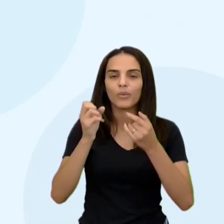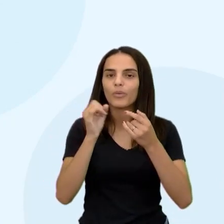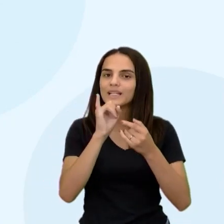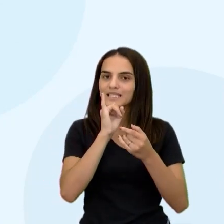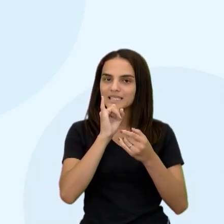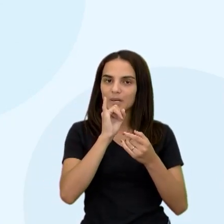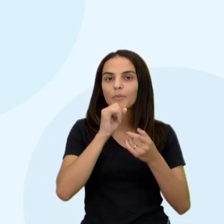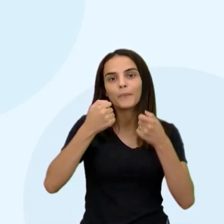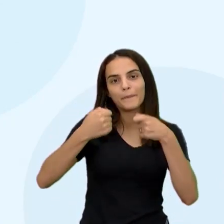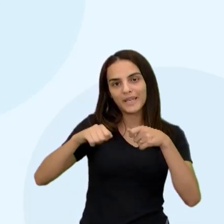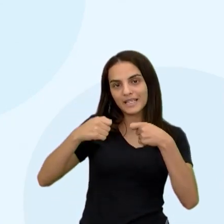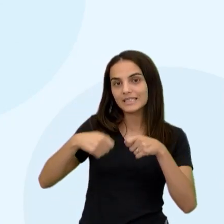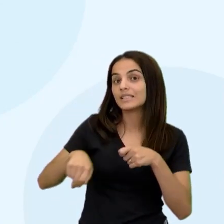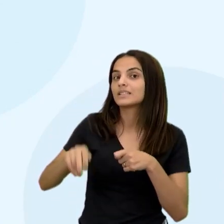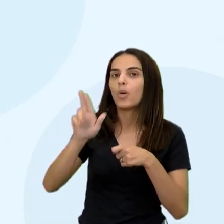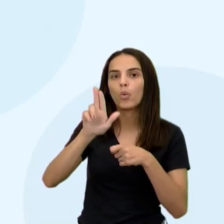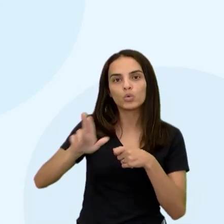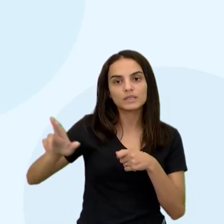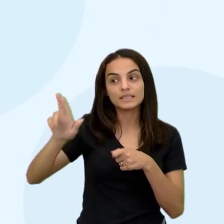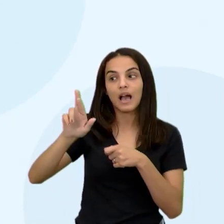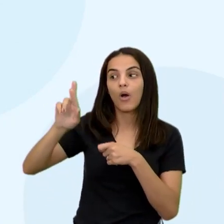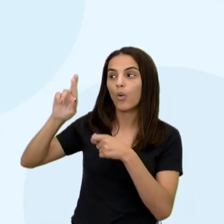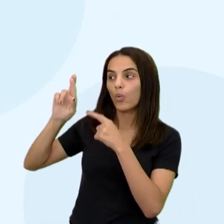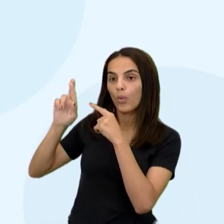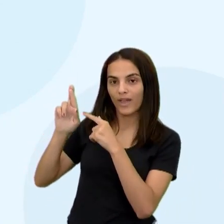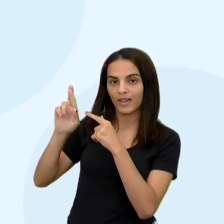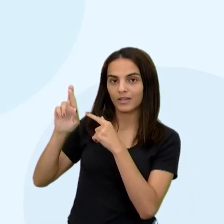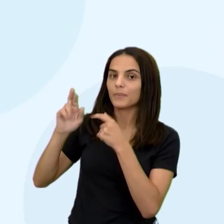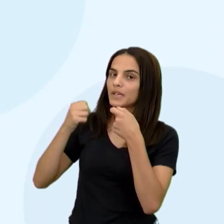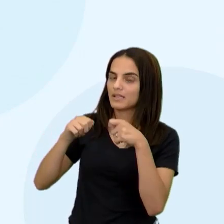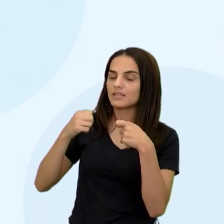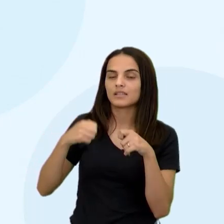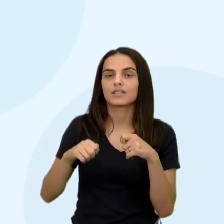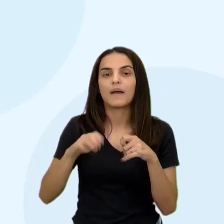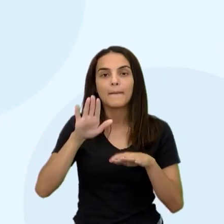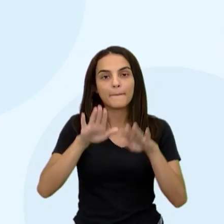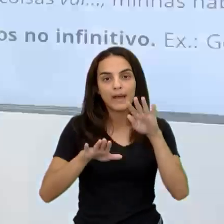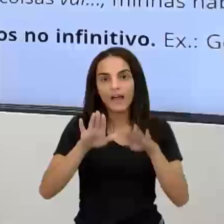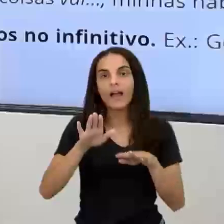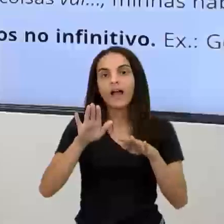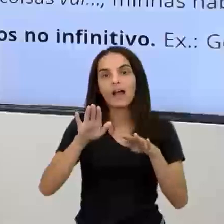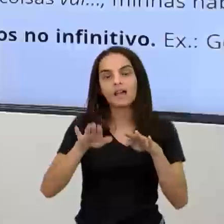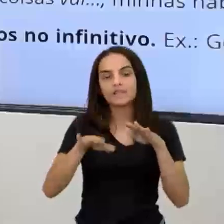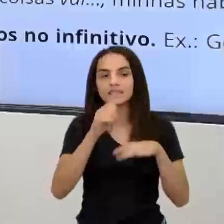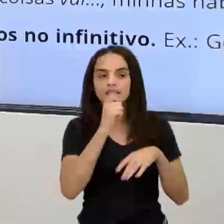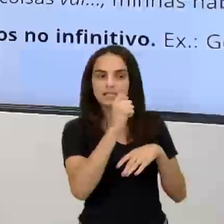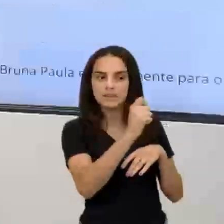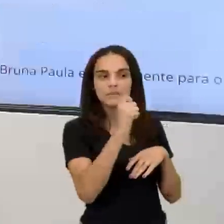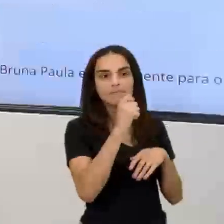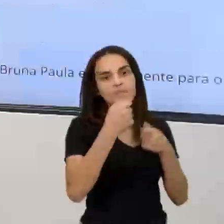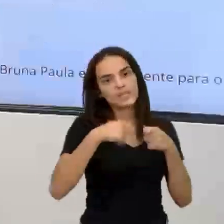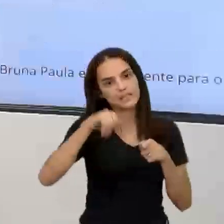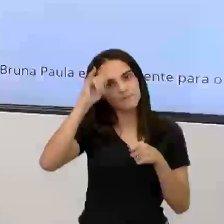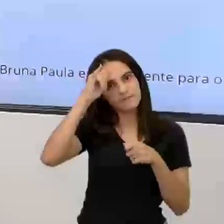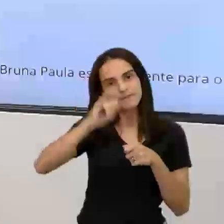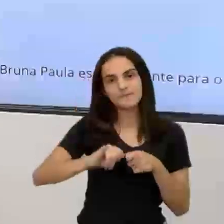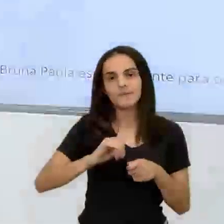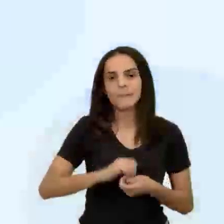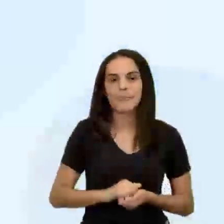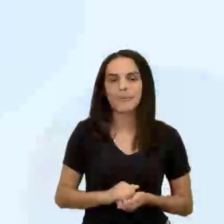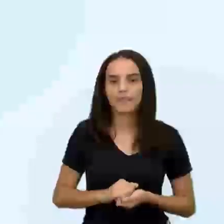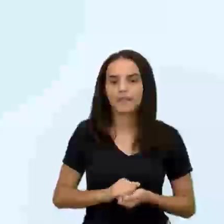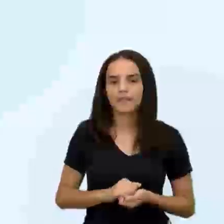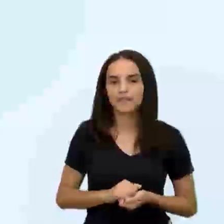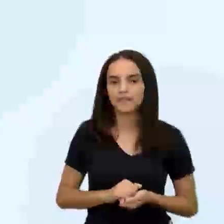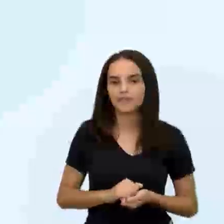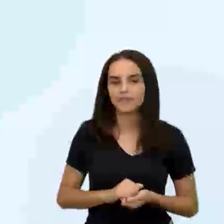é preciso usar o R, e acontece muito na oralidade coloquial, mas que nas entrevistas deve ser evitado. Tem mais alguma coisinha?